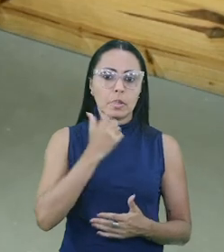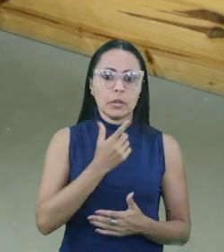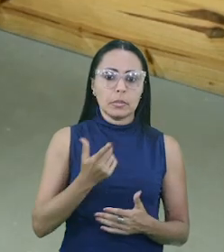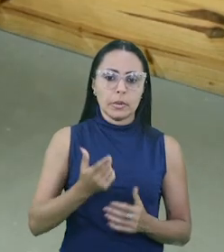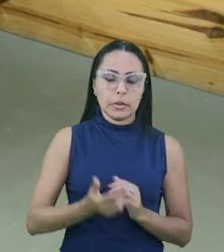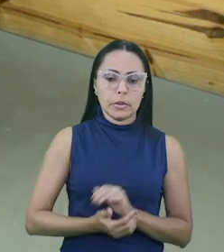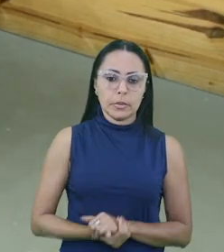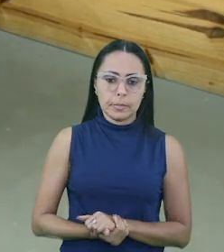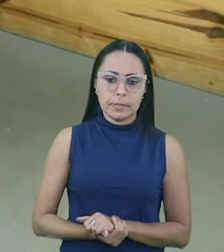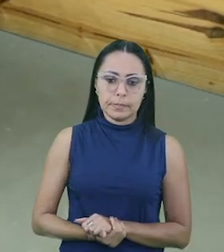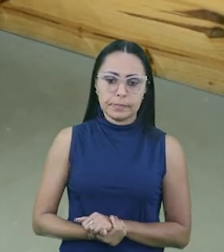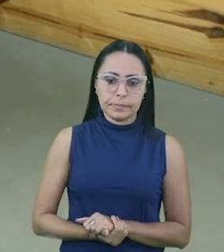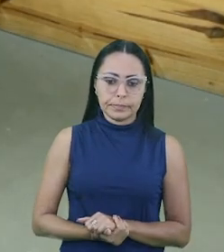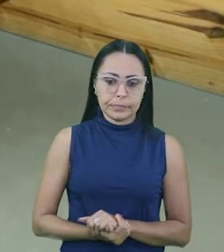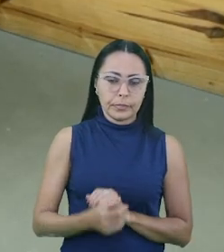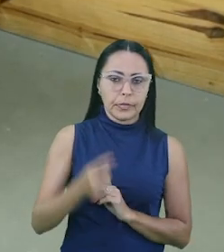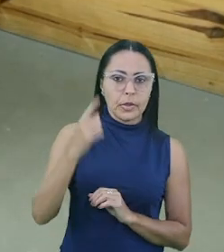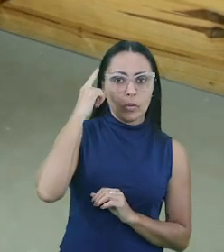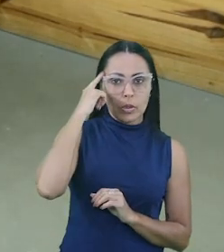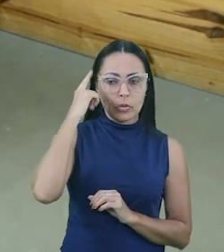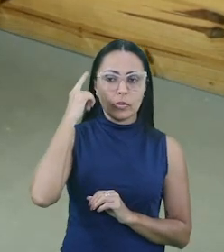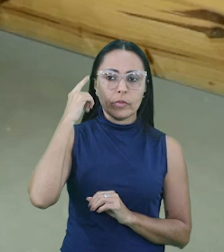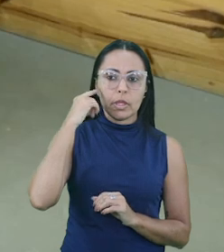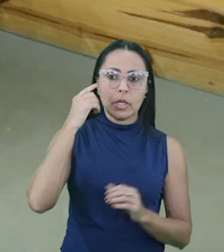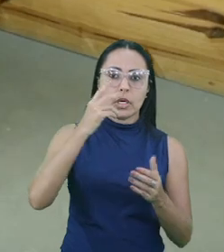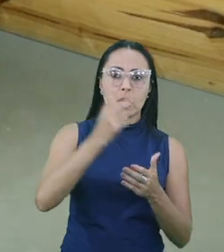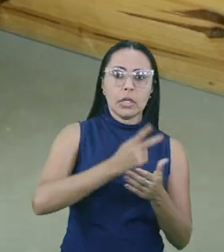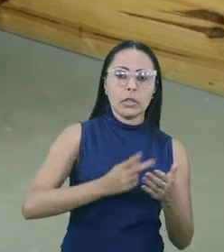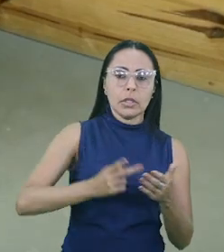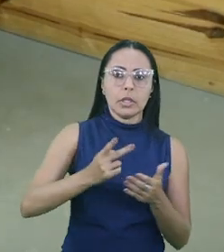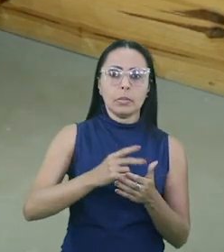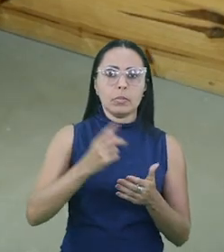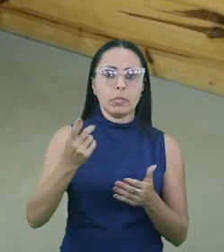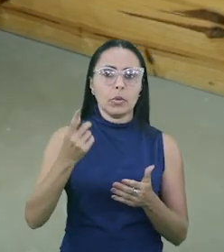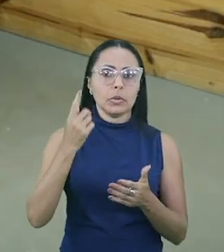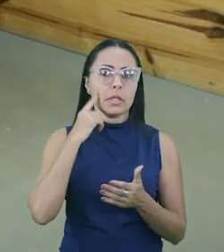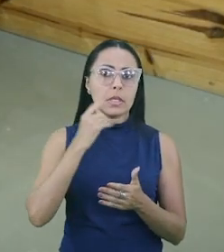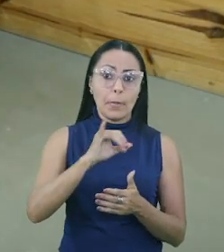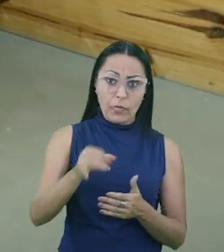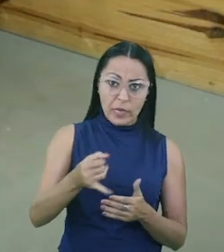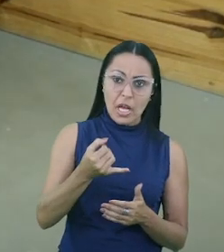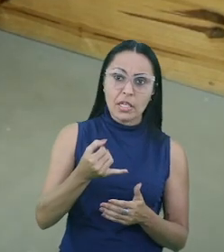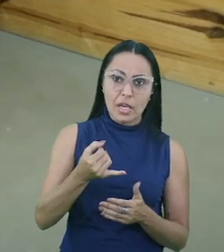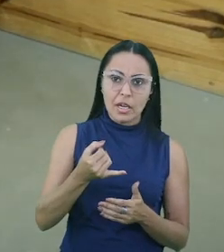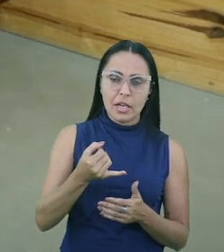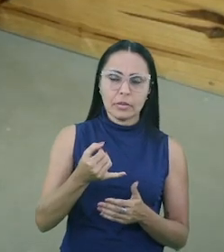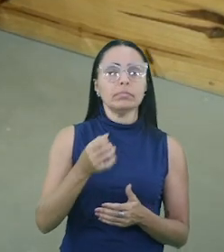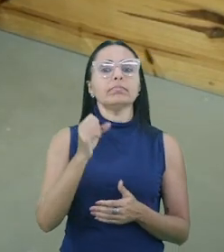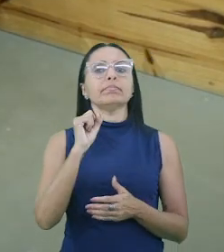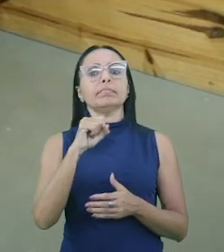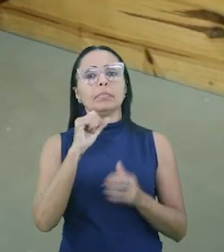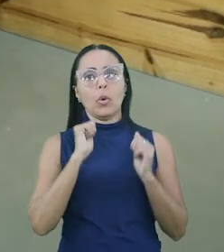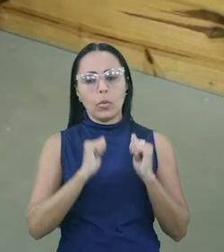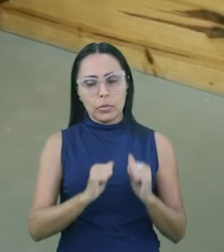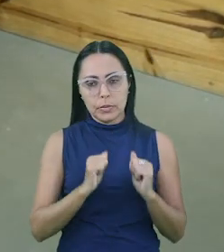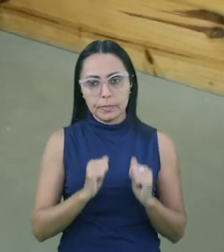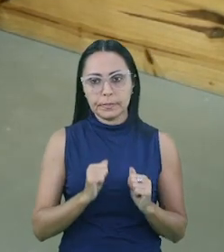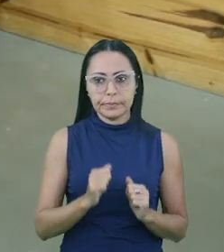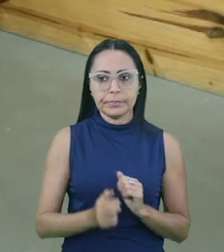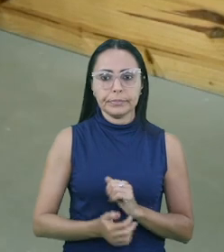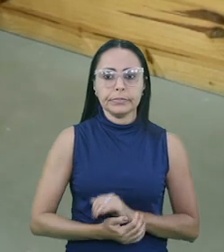similar. Outra dúvida. A tela pode ser reaproveitada para uma outra arte? Ou Pode sim. então, sei lá, não gostei de